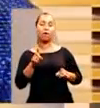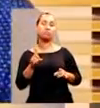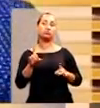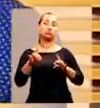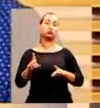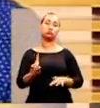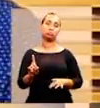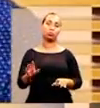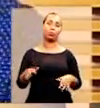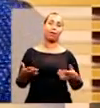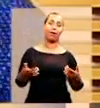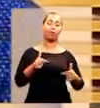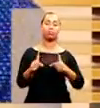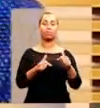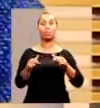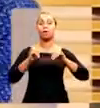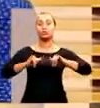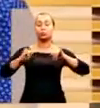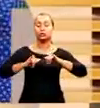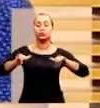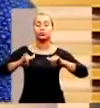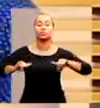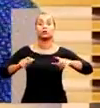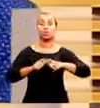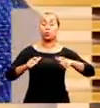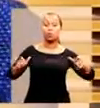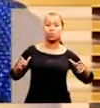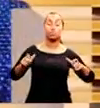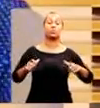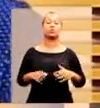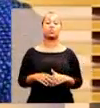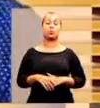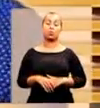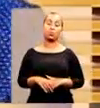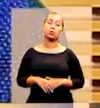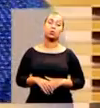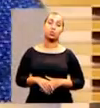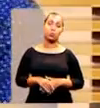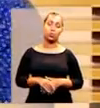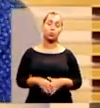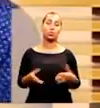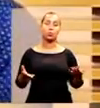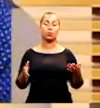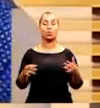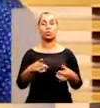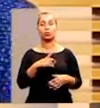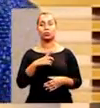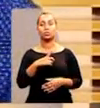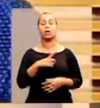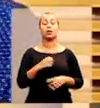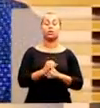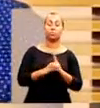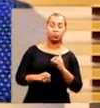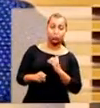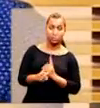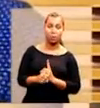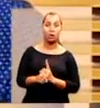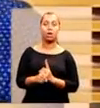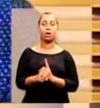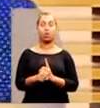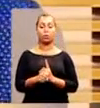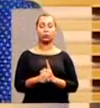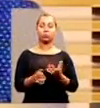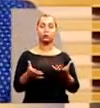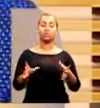vai. Senão, aí o trabalho de divulgação aumentou um pouco mais. Ainda bem que a gente agora tem as mídias sociais, que a